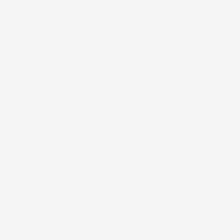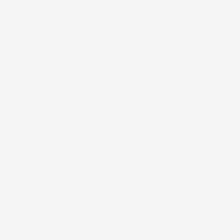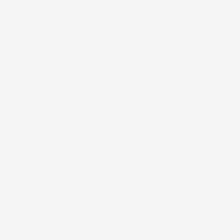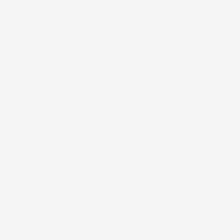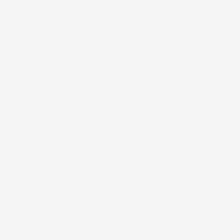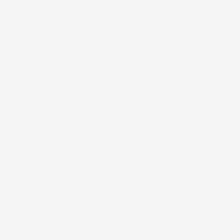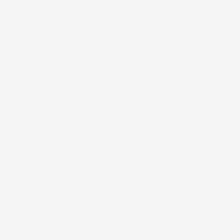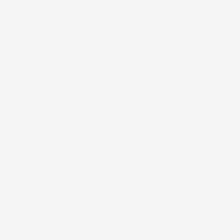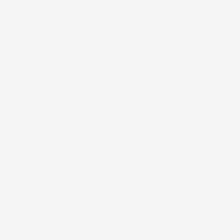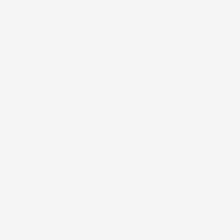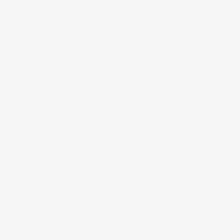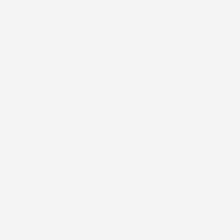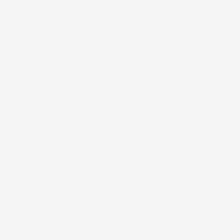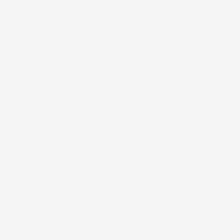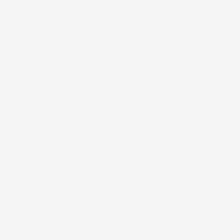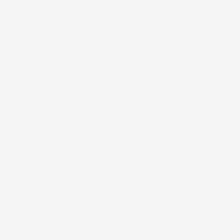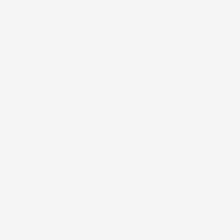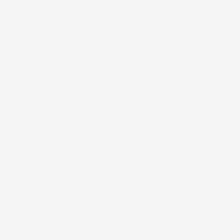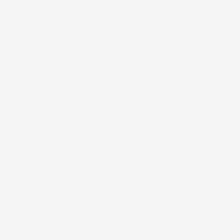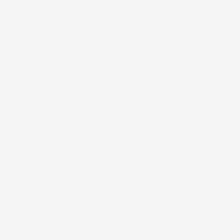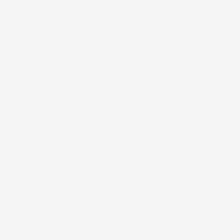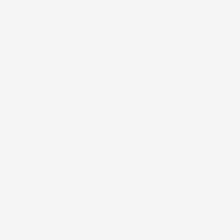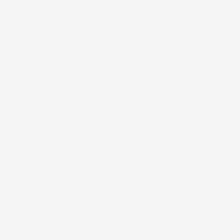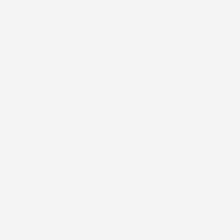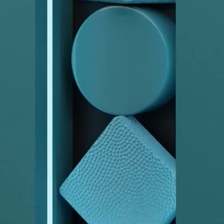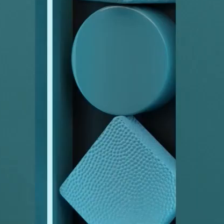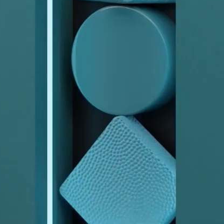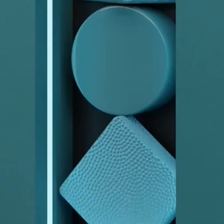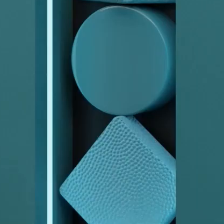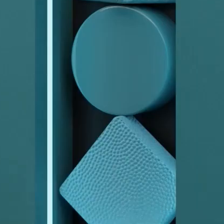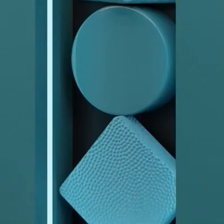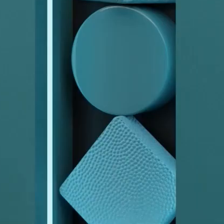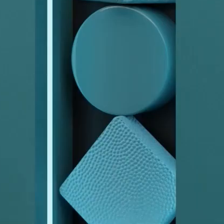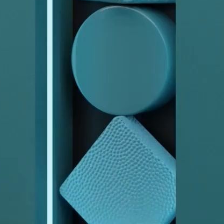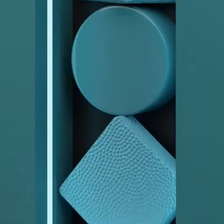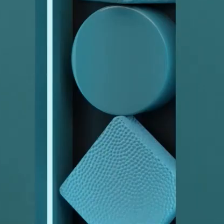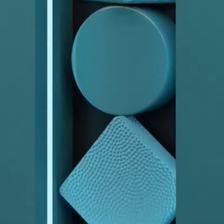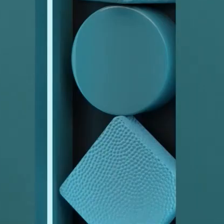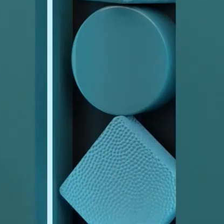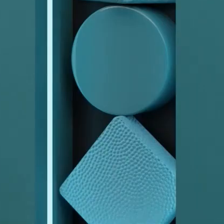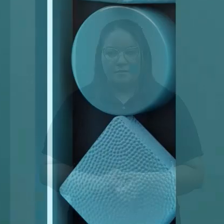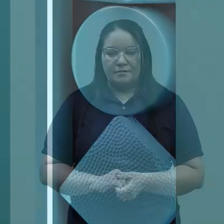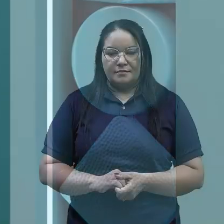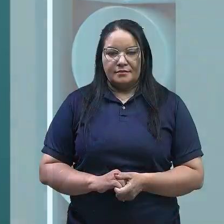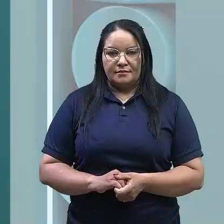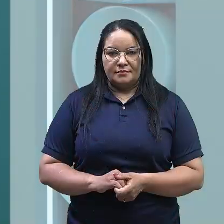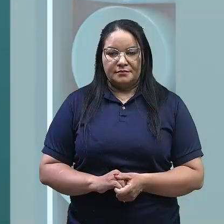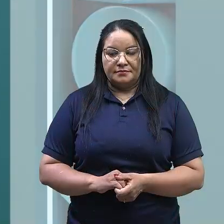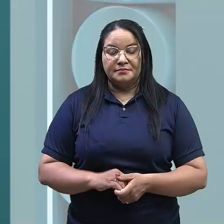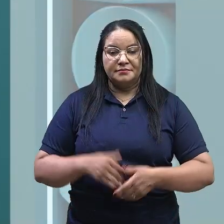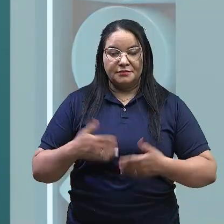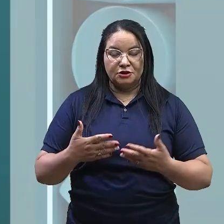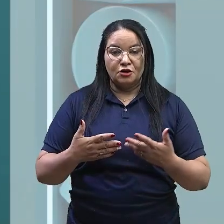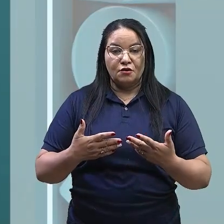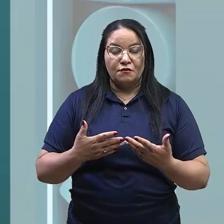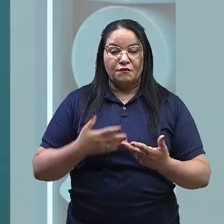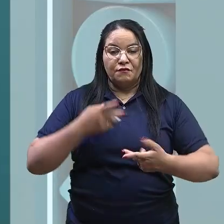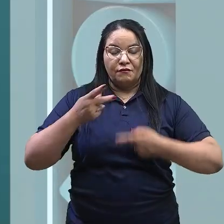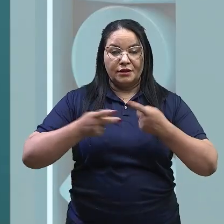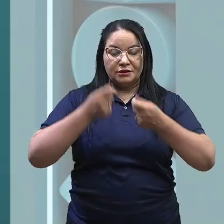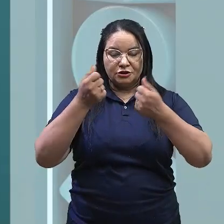haja uma má interpretação do texto. É muito importante a clareza